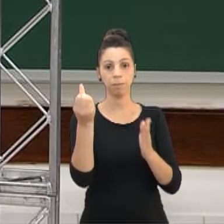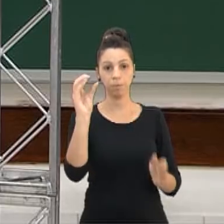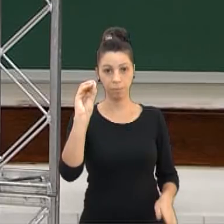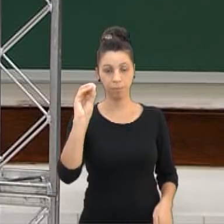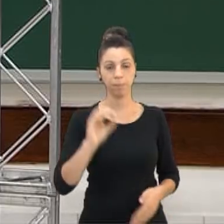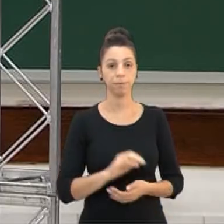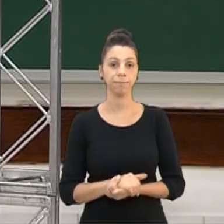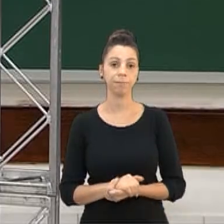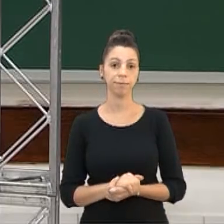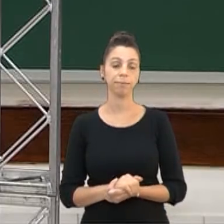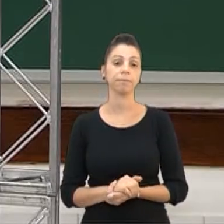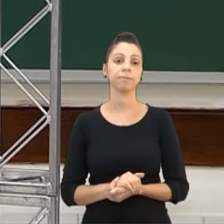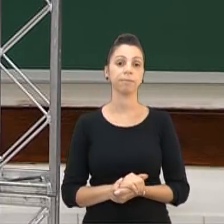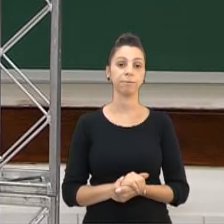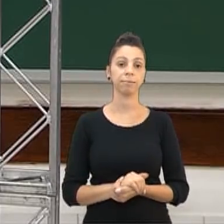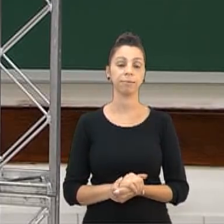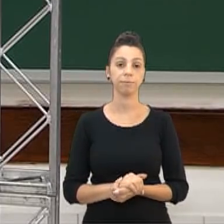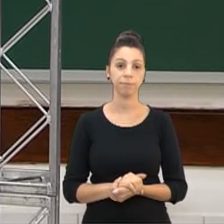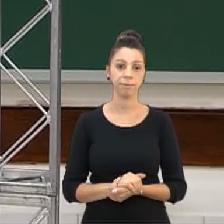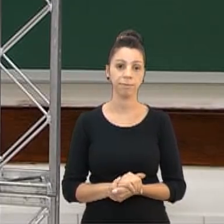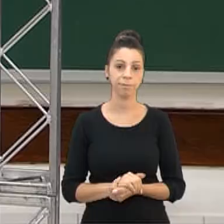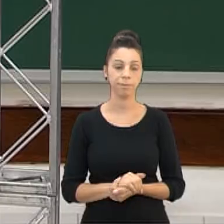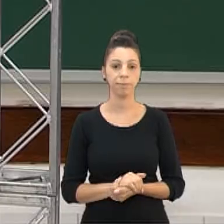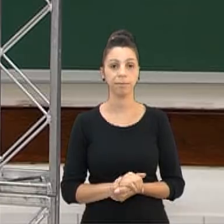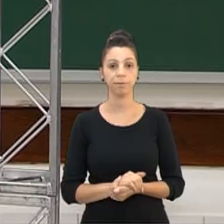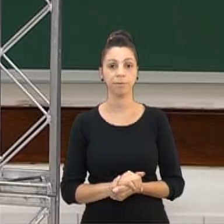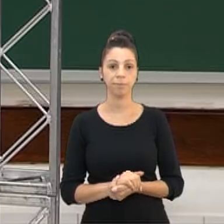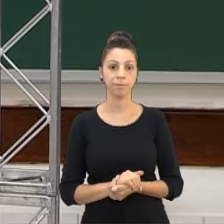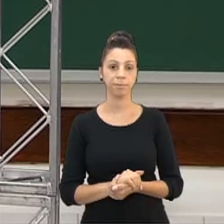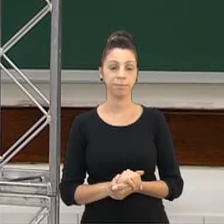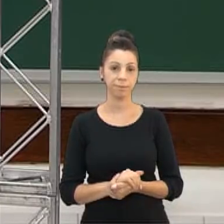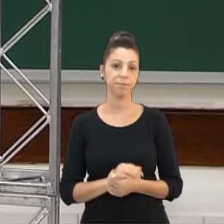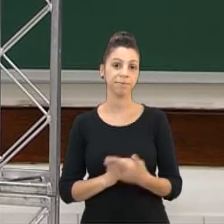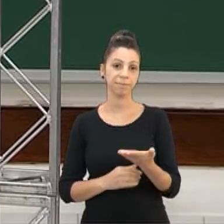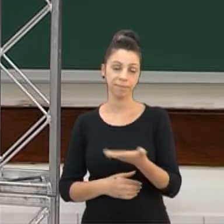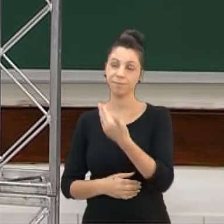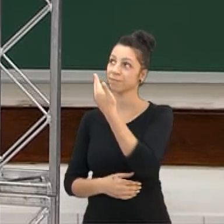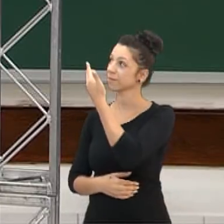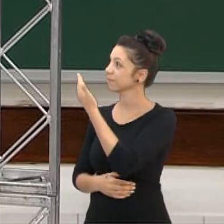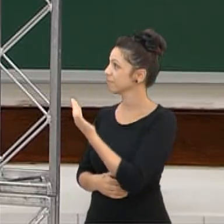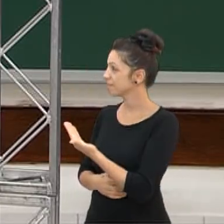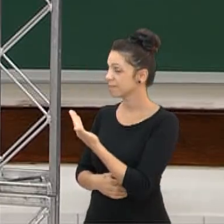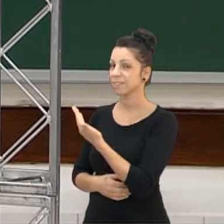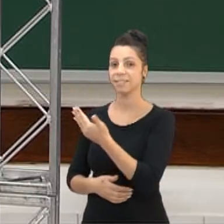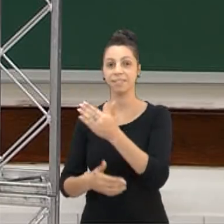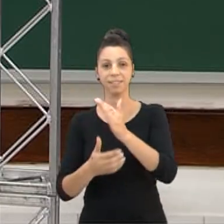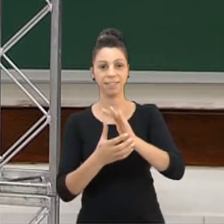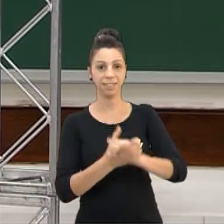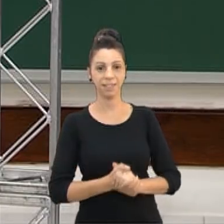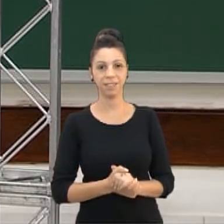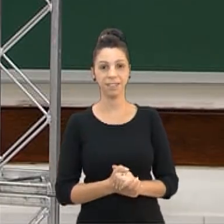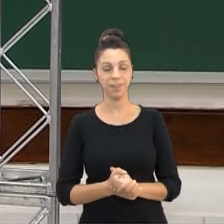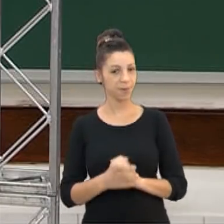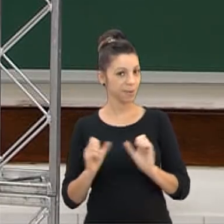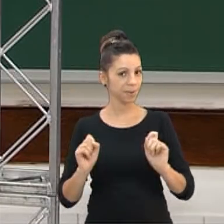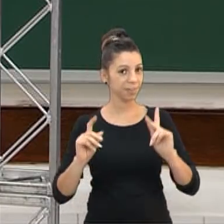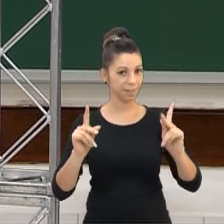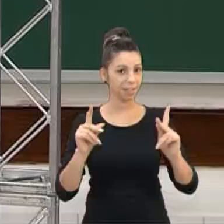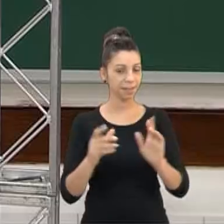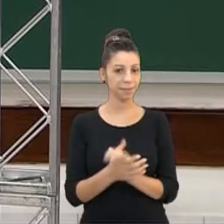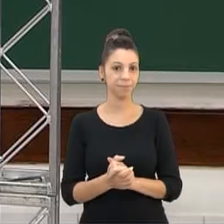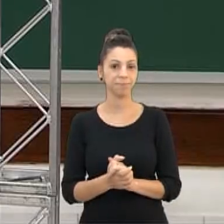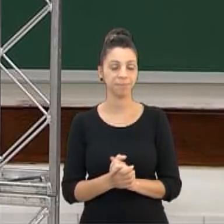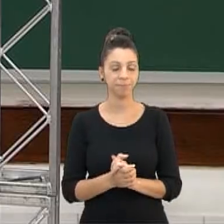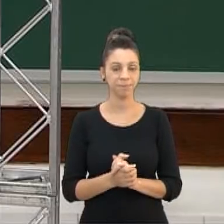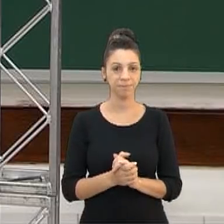meus queridos, já temos que x é 90 graus e y, claro, é 60 graus, ok?